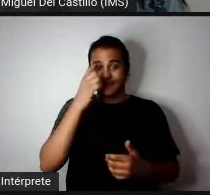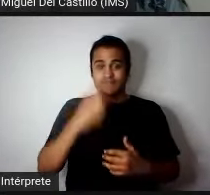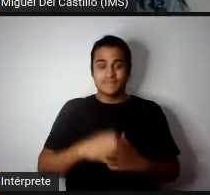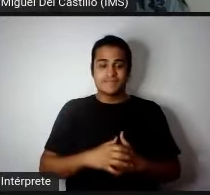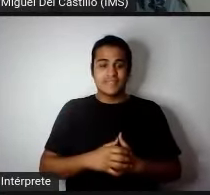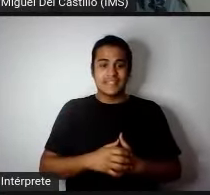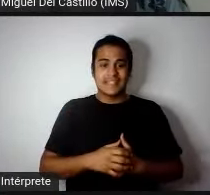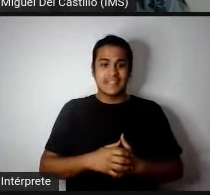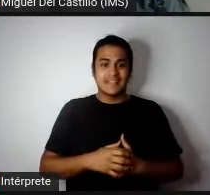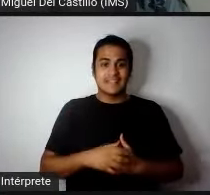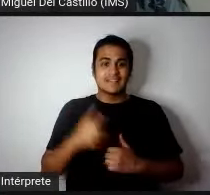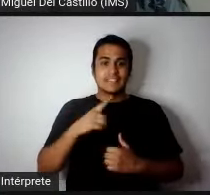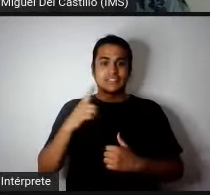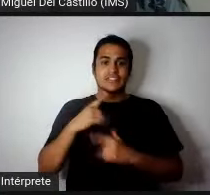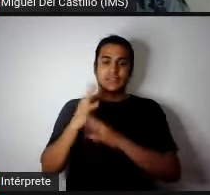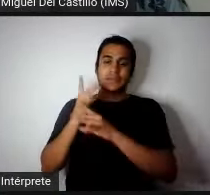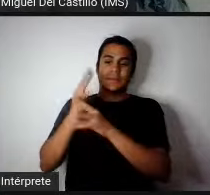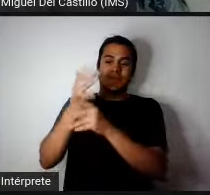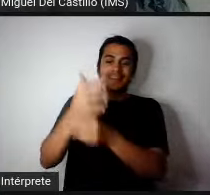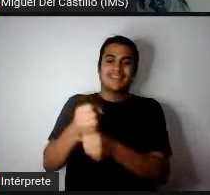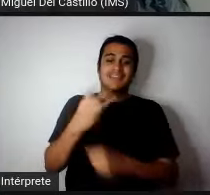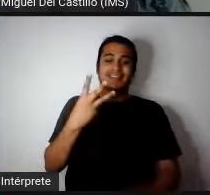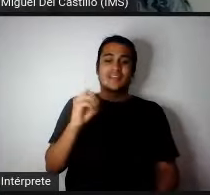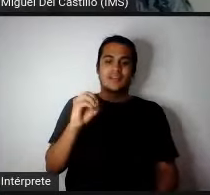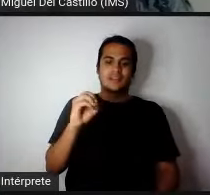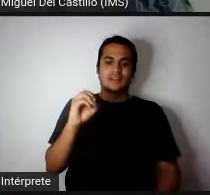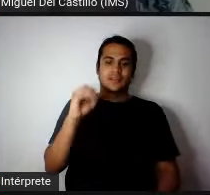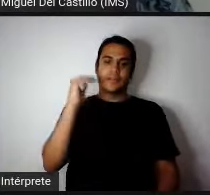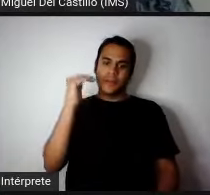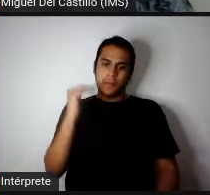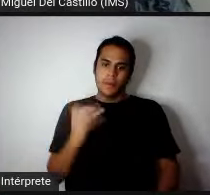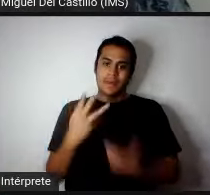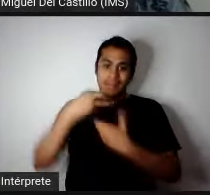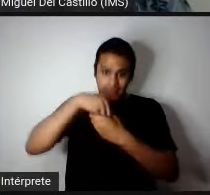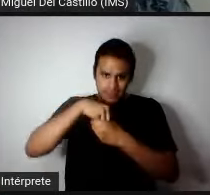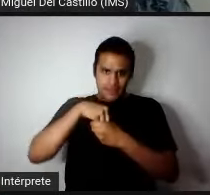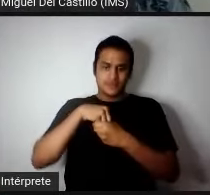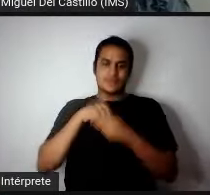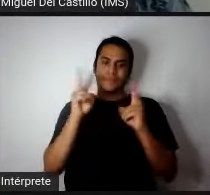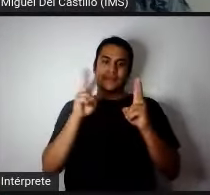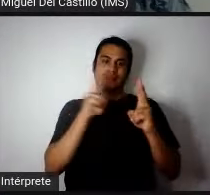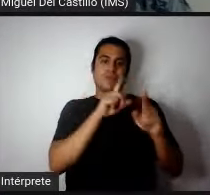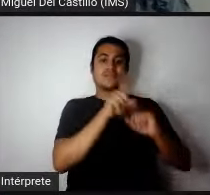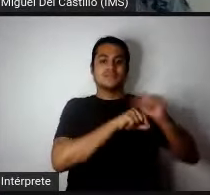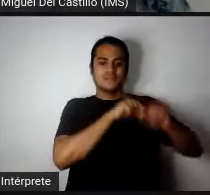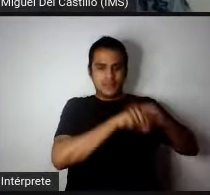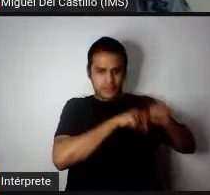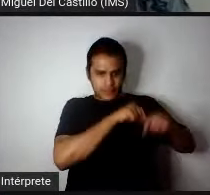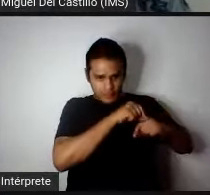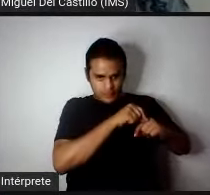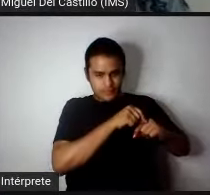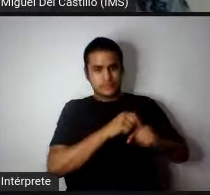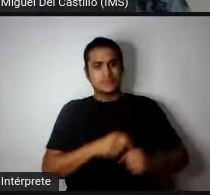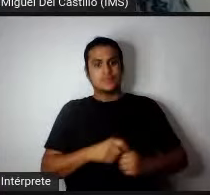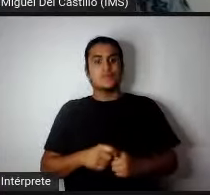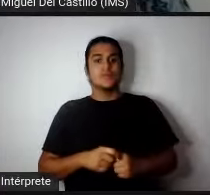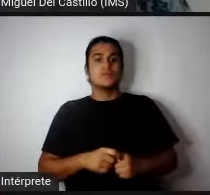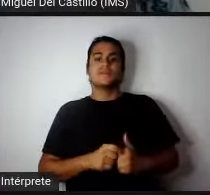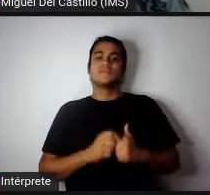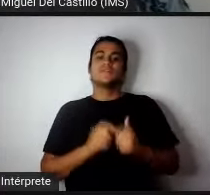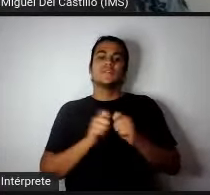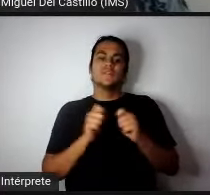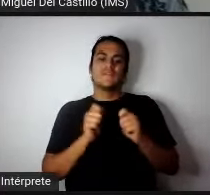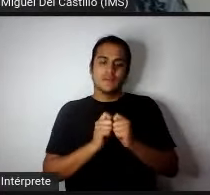tinha 30 cortes aí dentro do acervo. Mas isso você faz se você